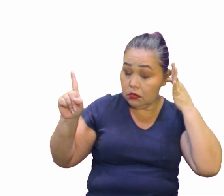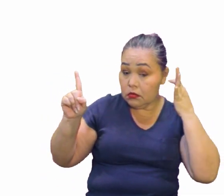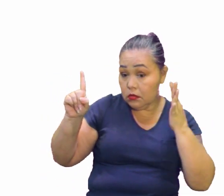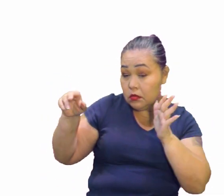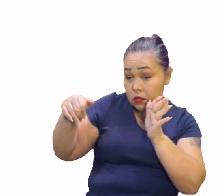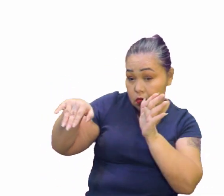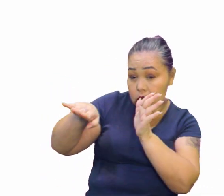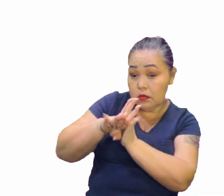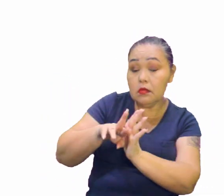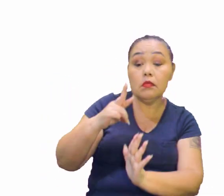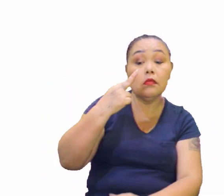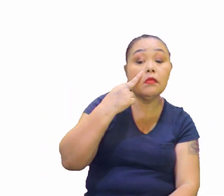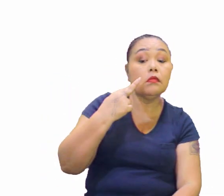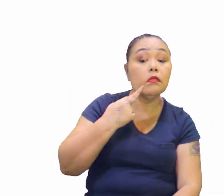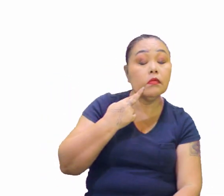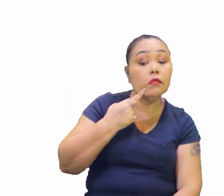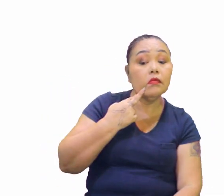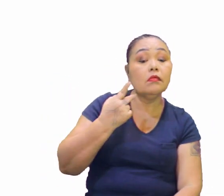Rondônia, tá?